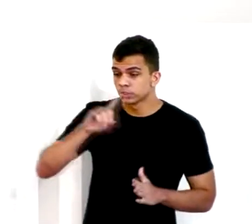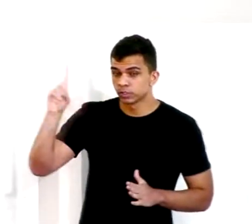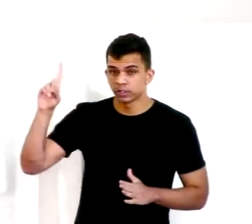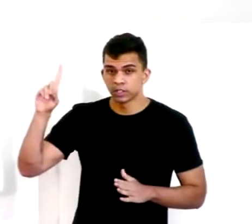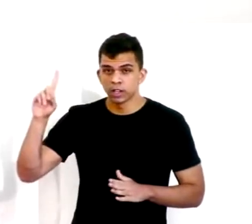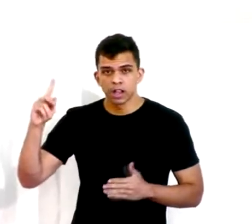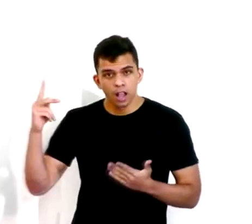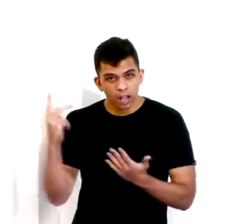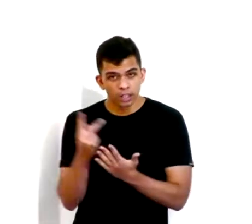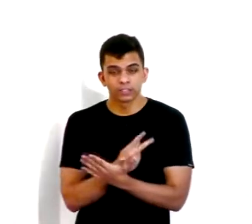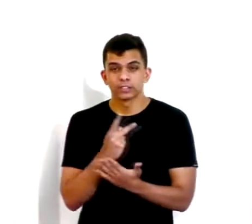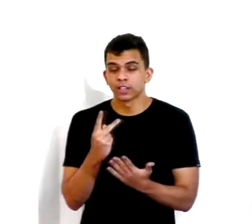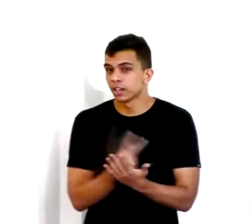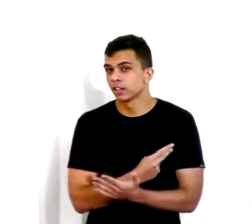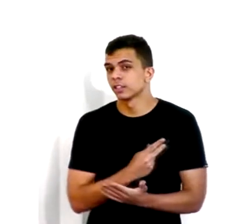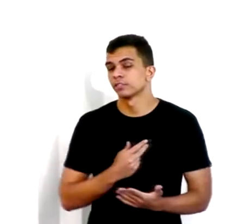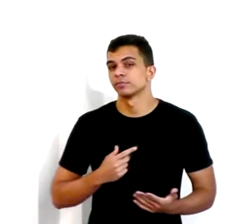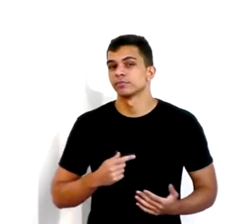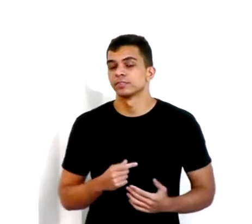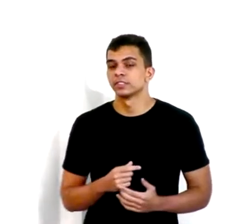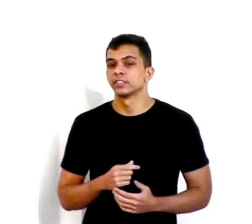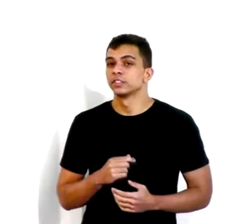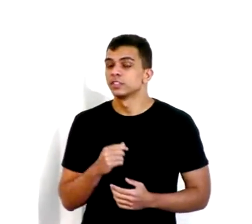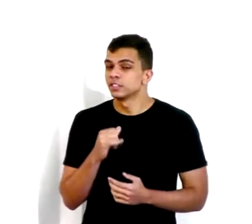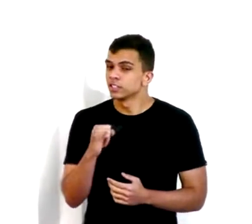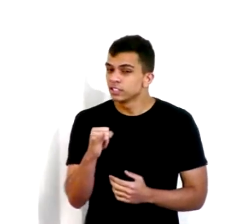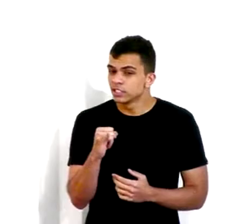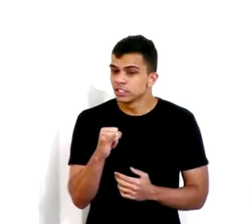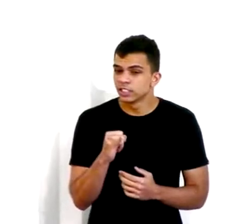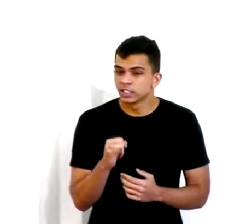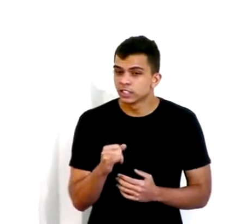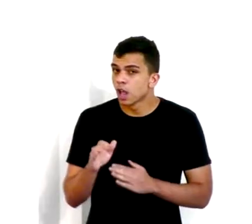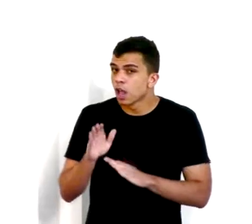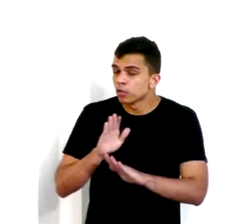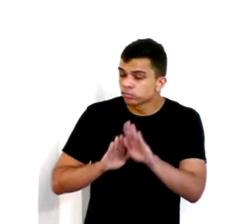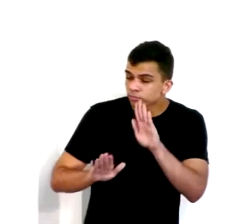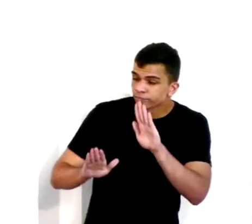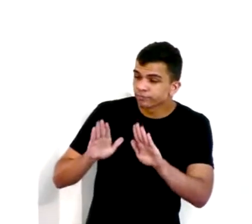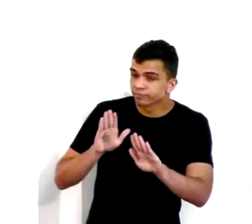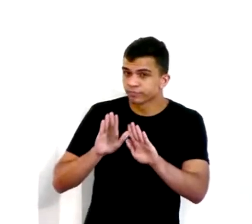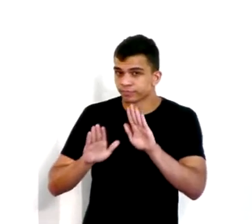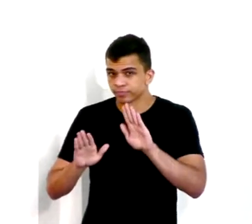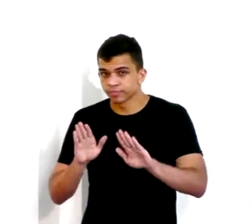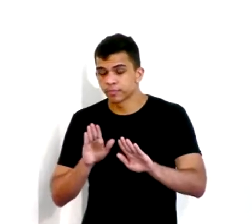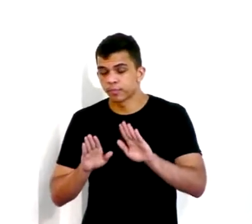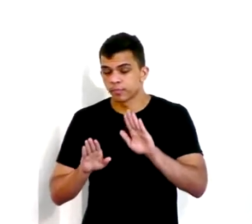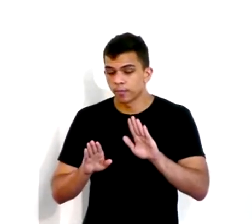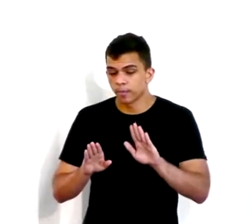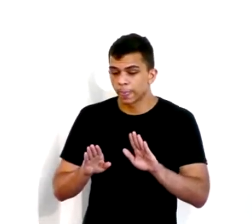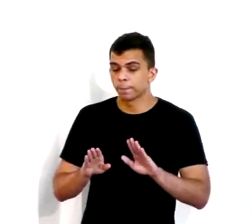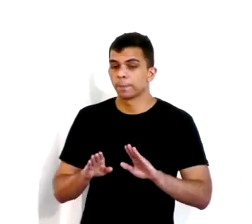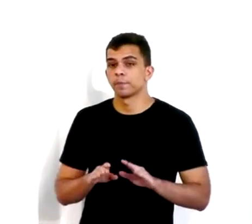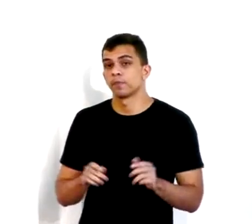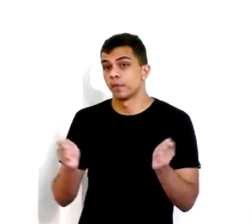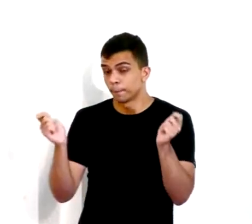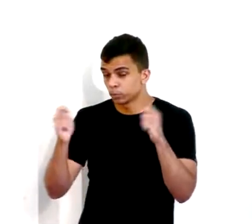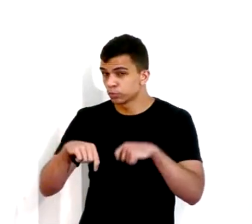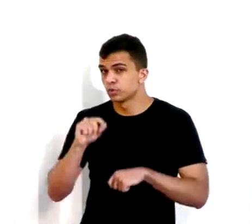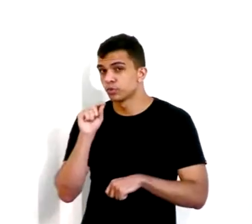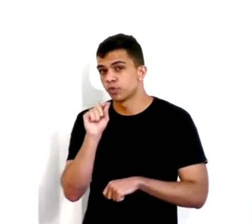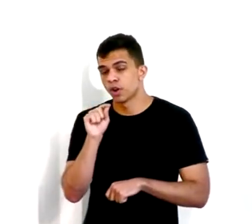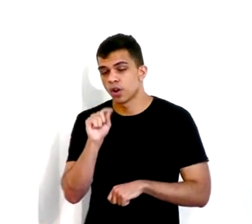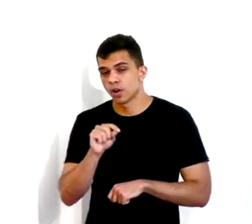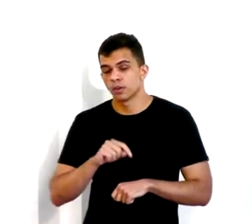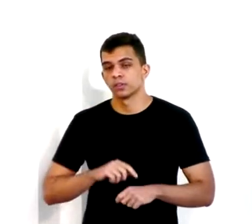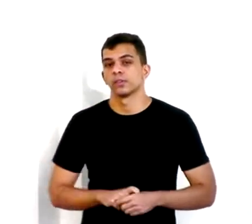ciladas, e se este não vigiar, ele pode cair e fazer coisas terríveis. A